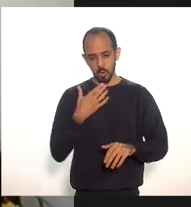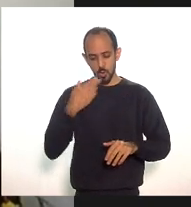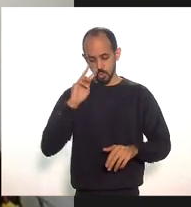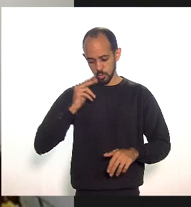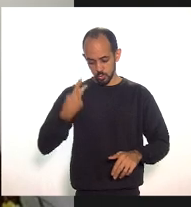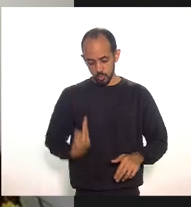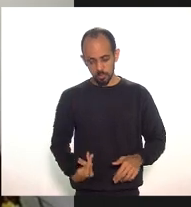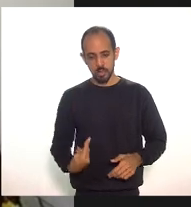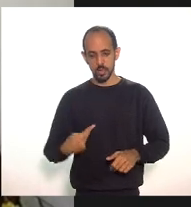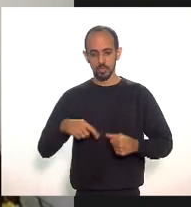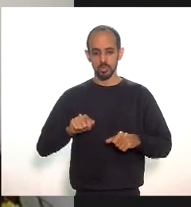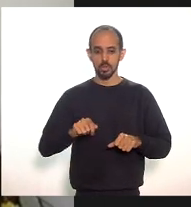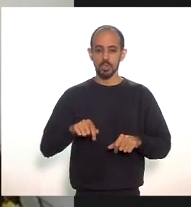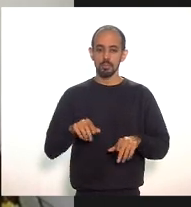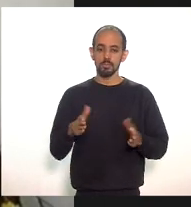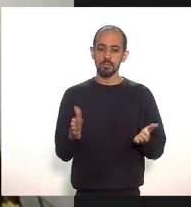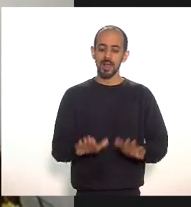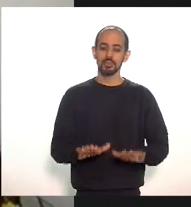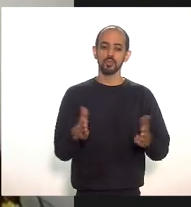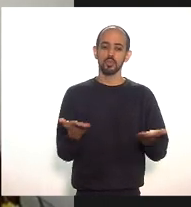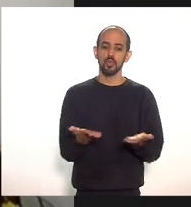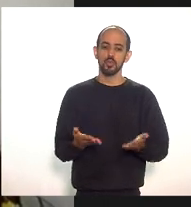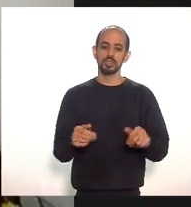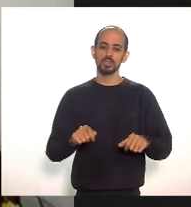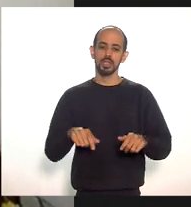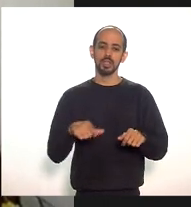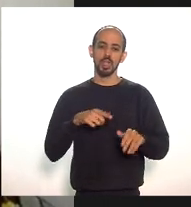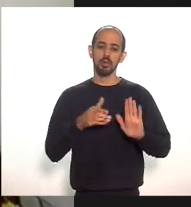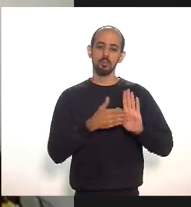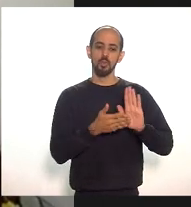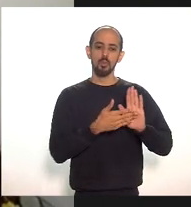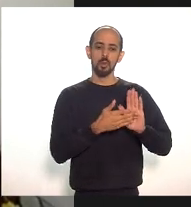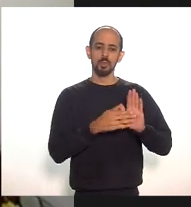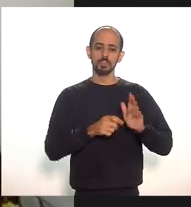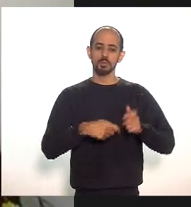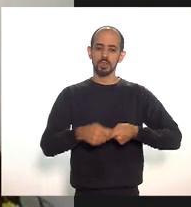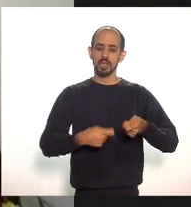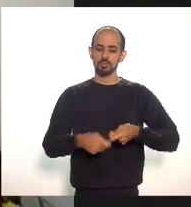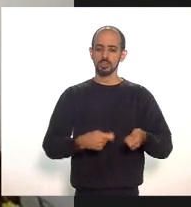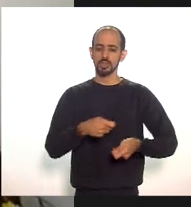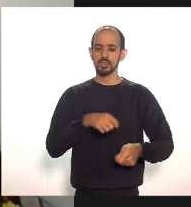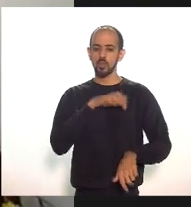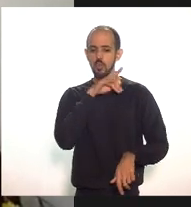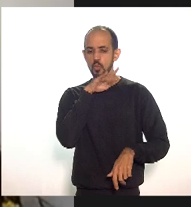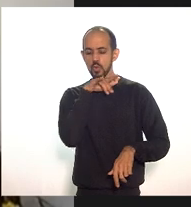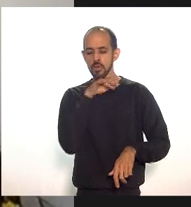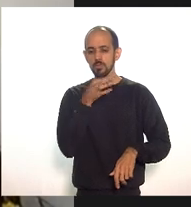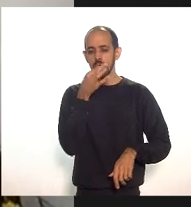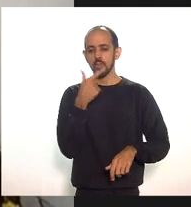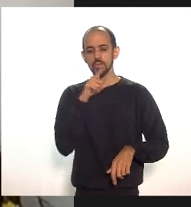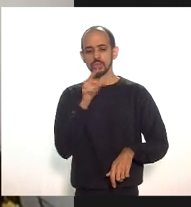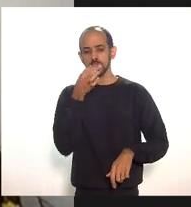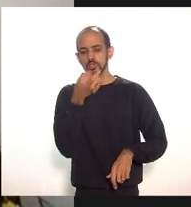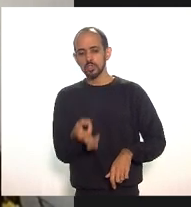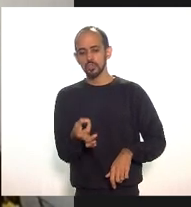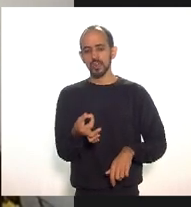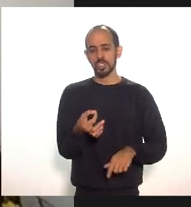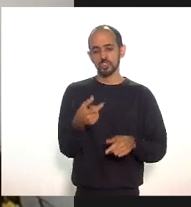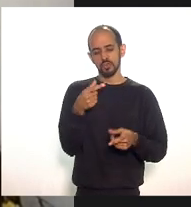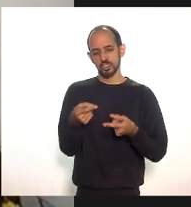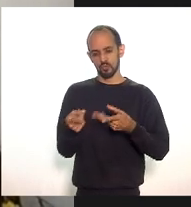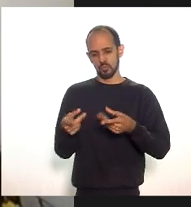sucateamento para justificar a sua privatização Isso é um absurdo você criminoso